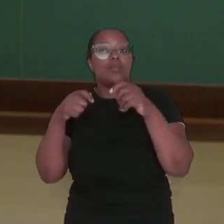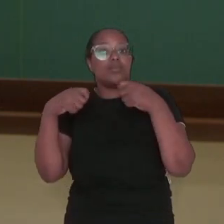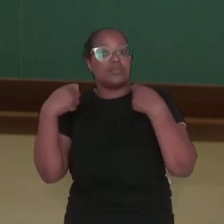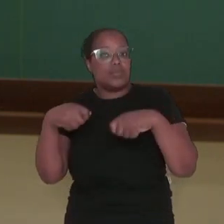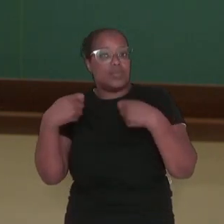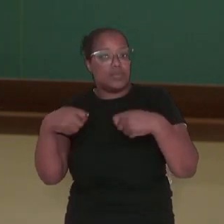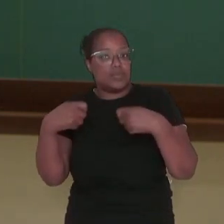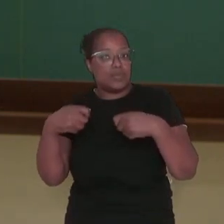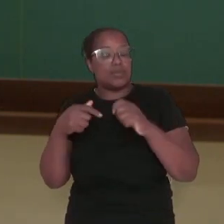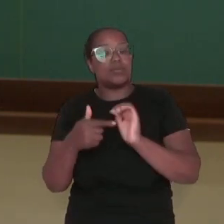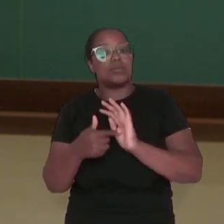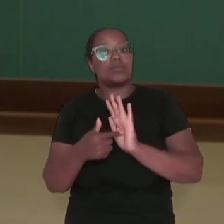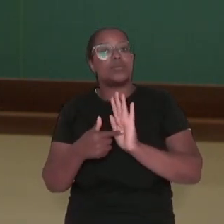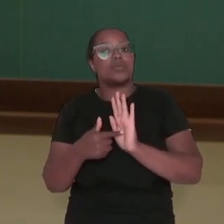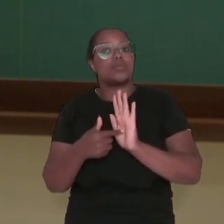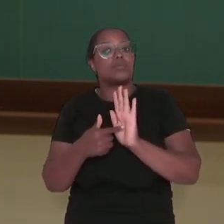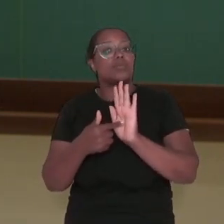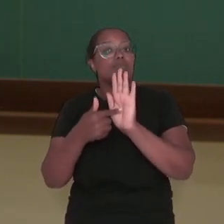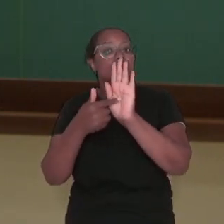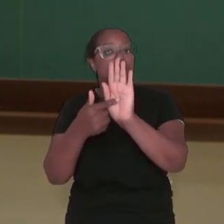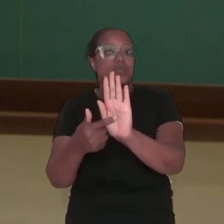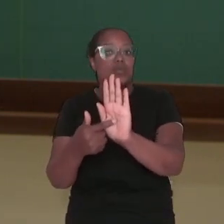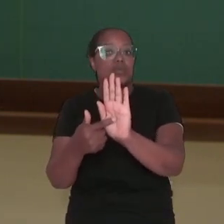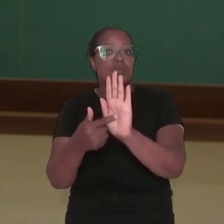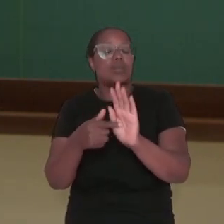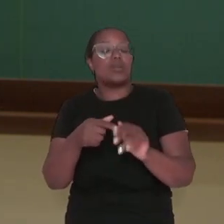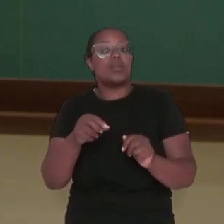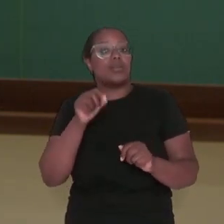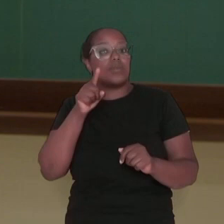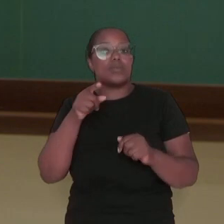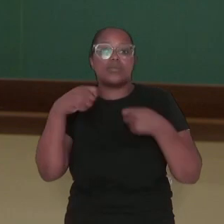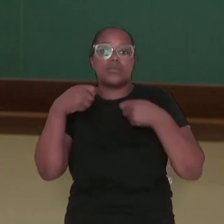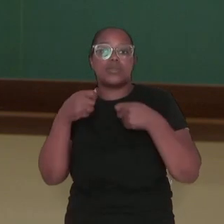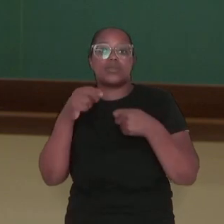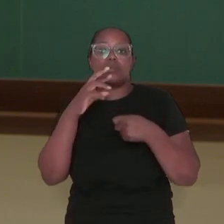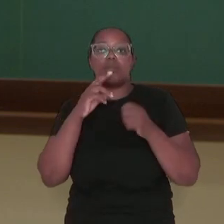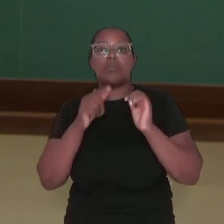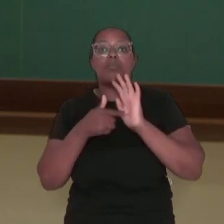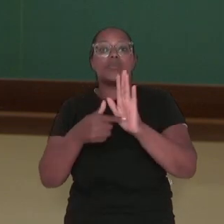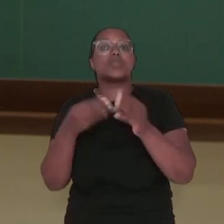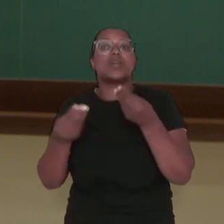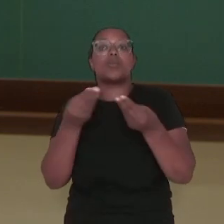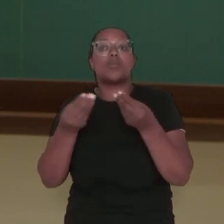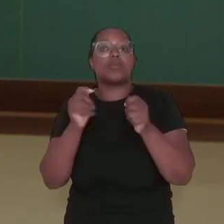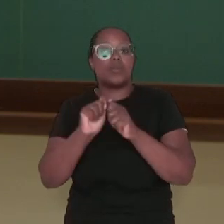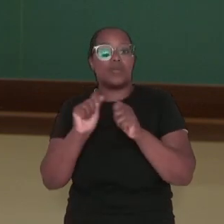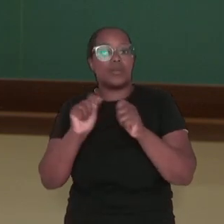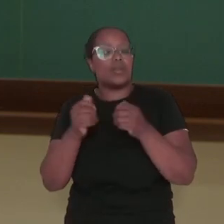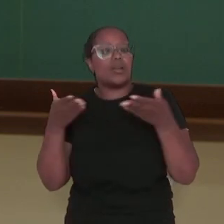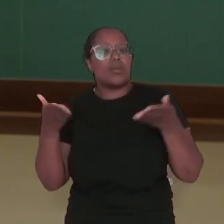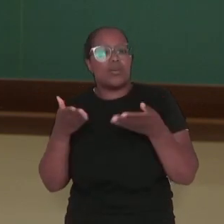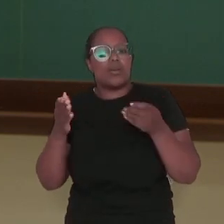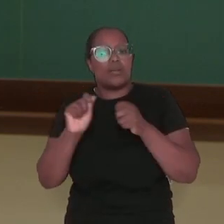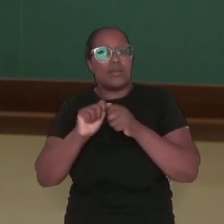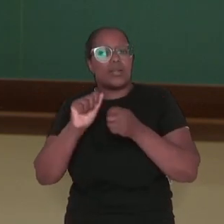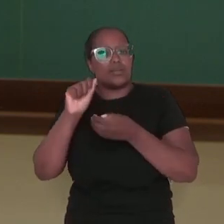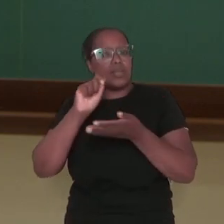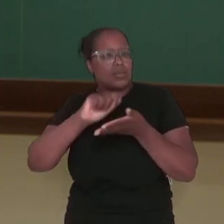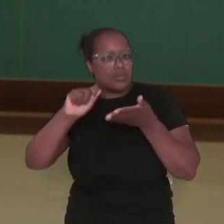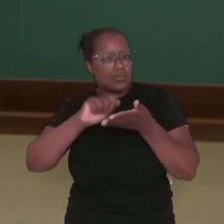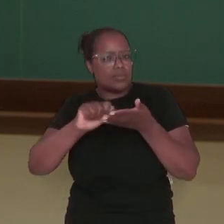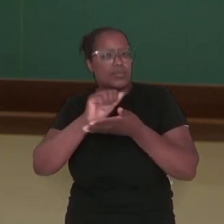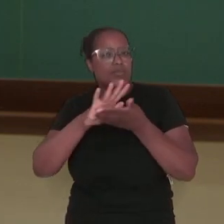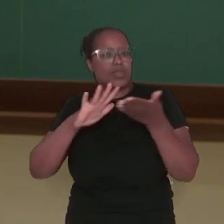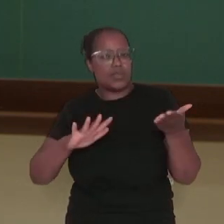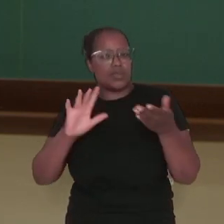eles estão em notação científica e nós devemos escrevê-lo para a forma decimal. Então, façam isso, pessoal, no caderno de vocês e já